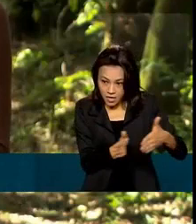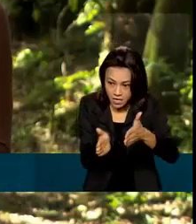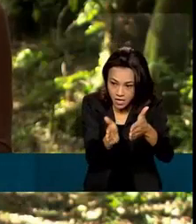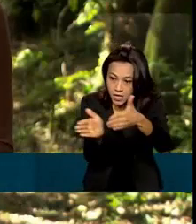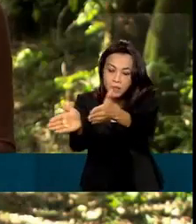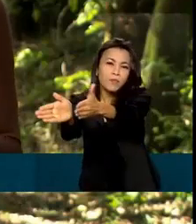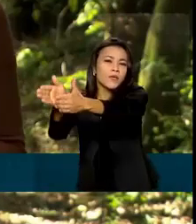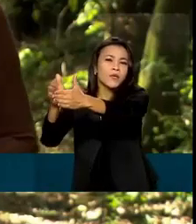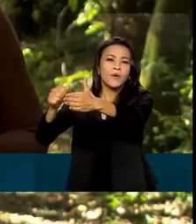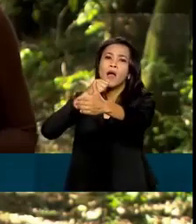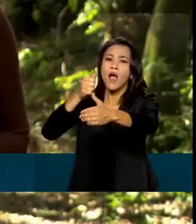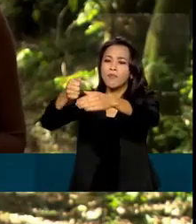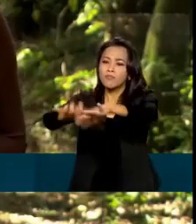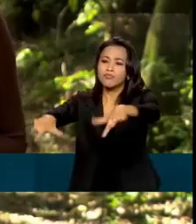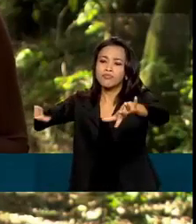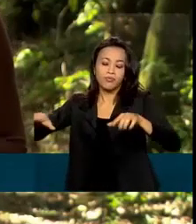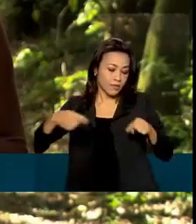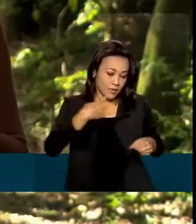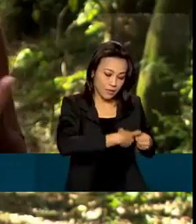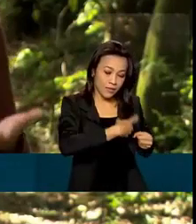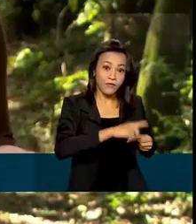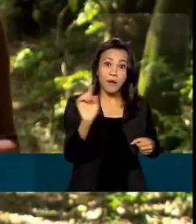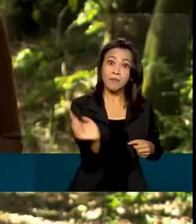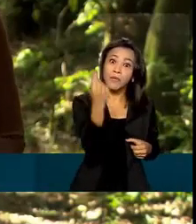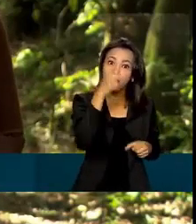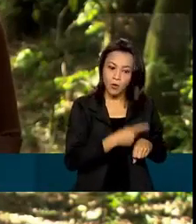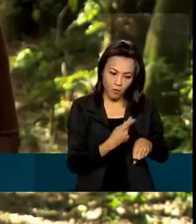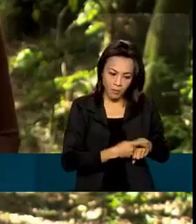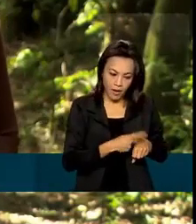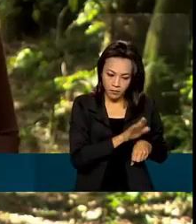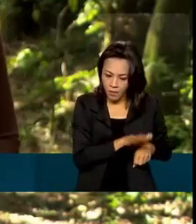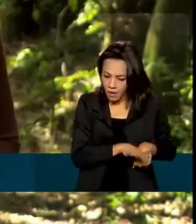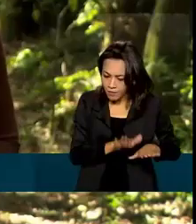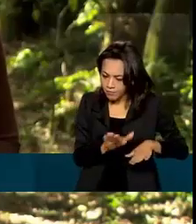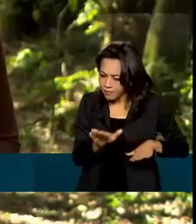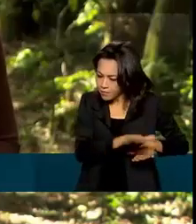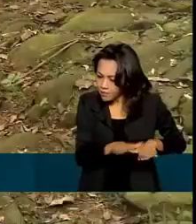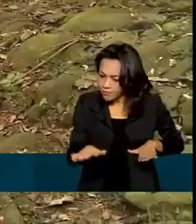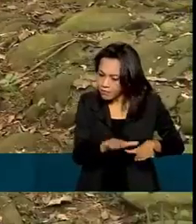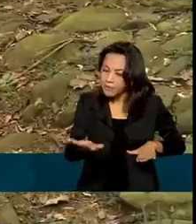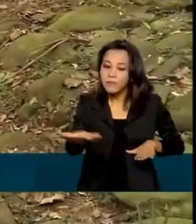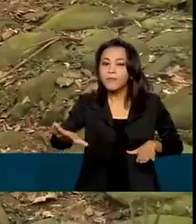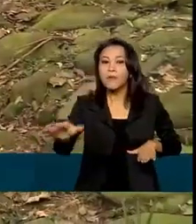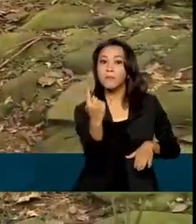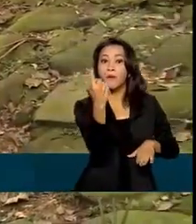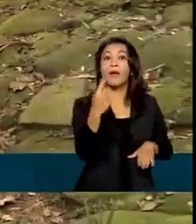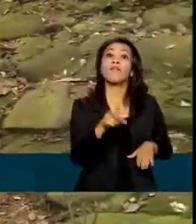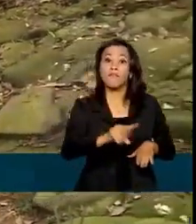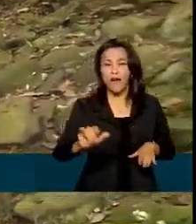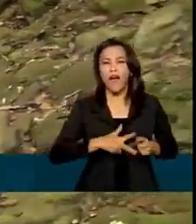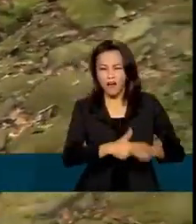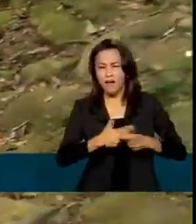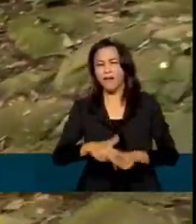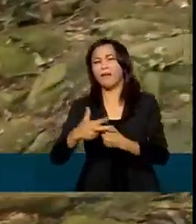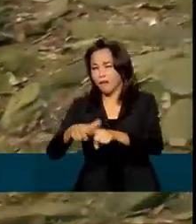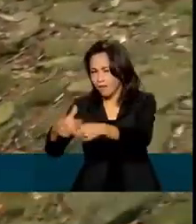litoral eo interior do Estado Essa foi a primeira estrada pavimentada embora leve o nome de calçada do Lorena ela ainda vai passar